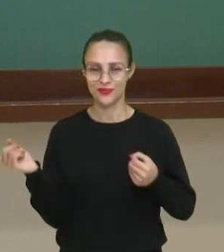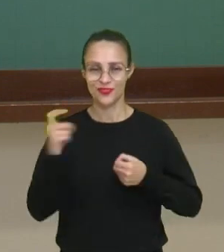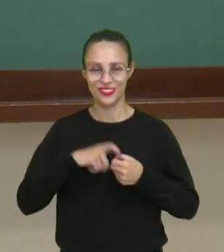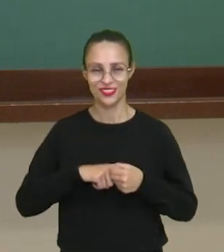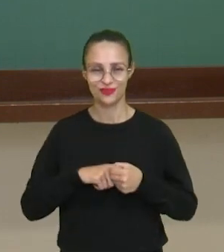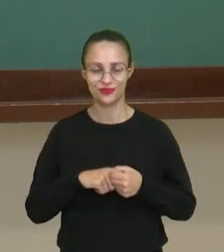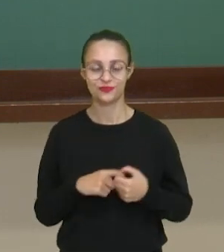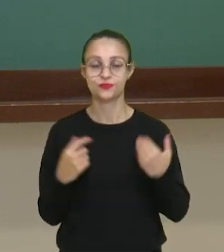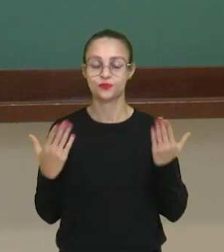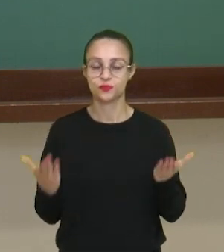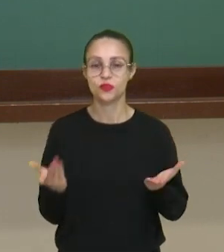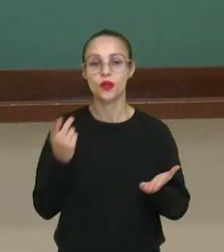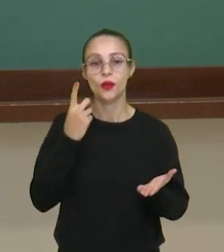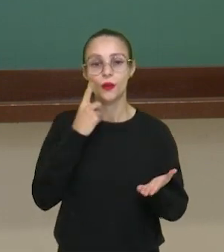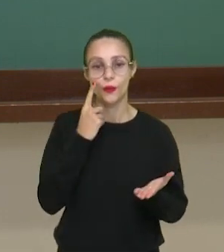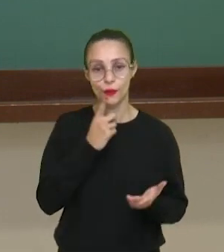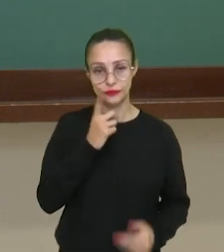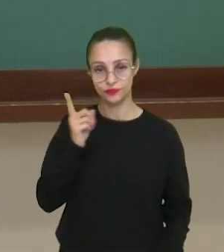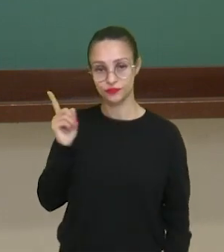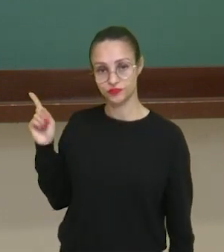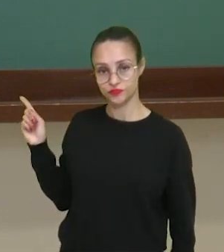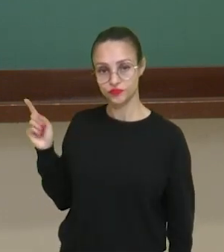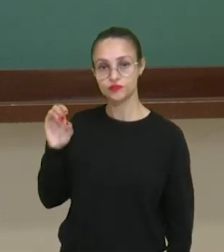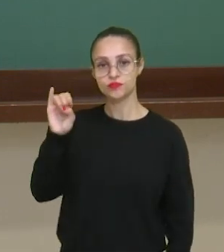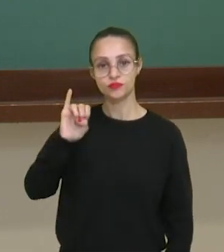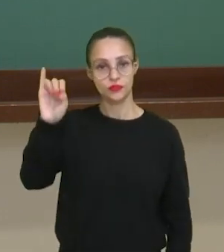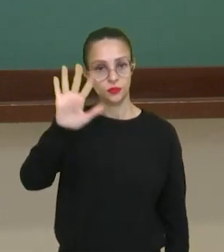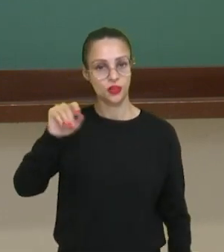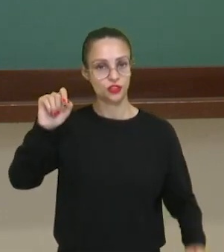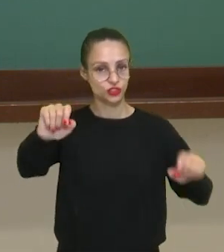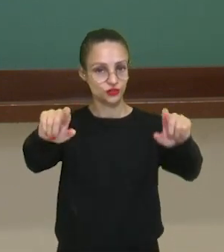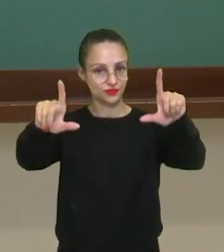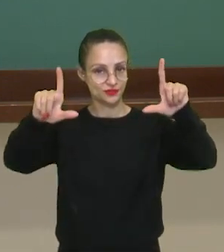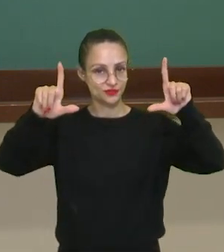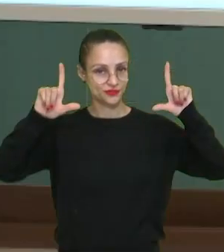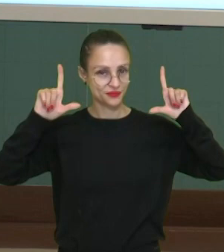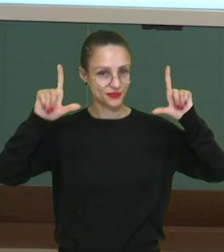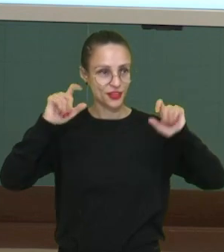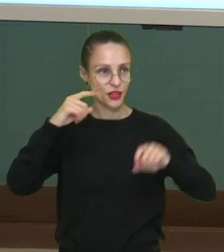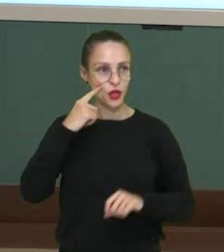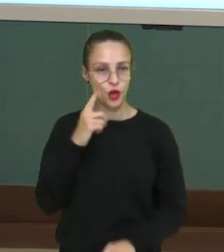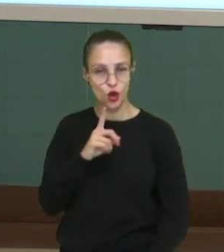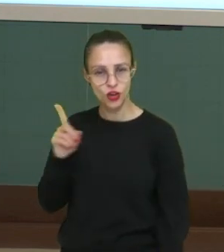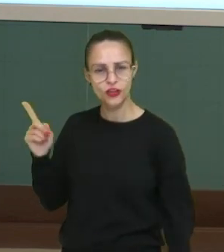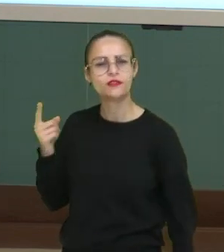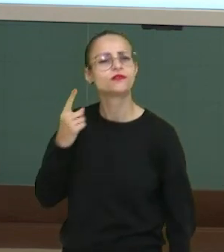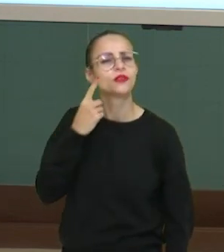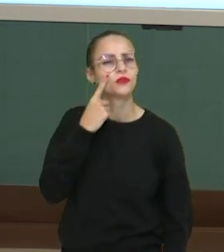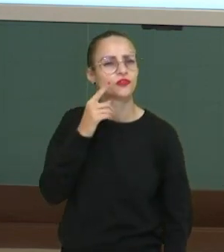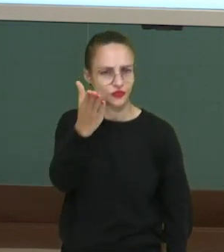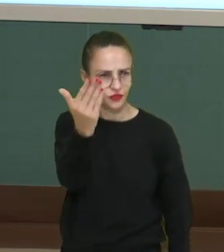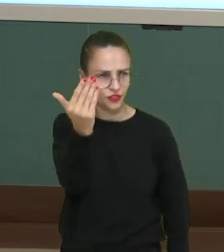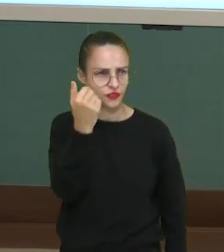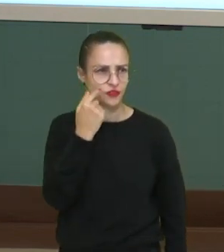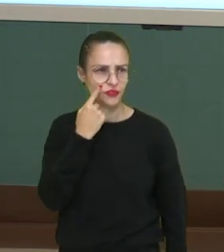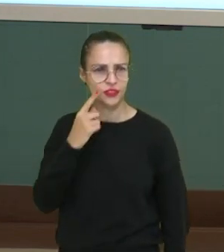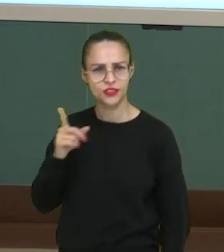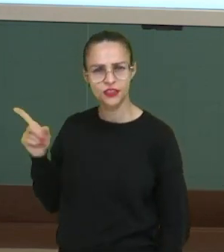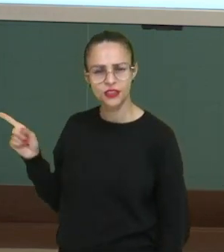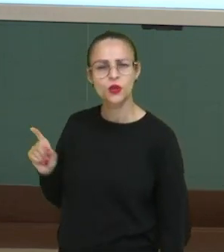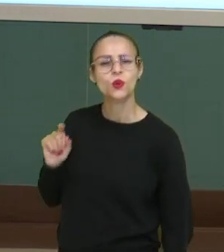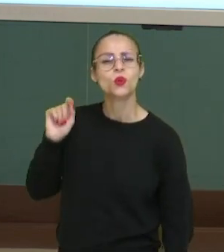Retornamos. Vamos olhar a imagem mais de perto? Eu trouxe até a minha lupa. Então vamos lá, chega pertinho. O